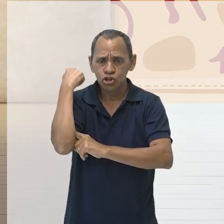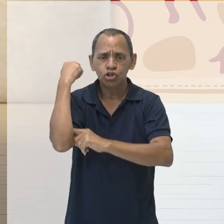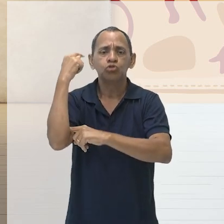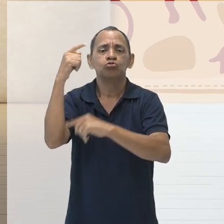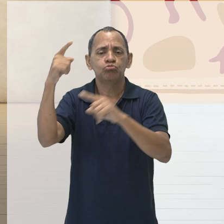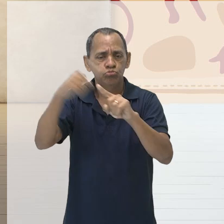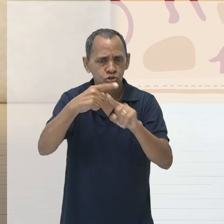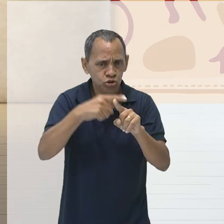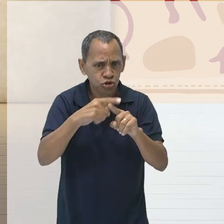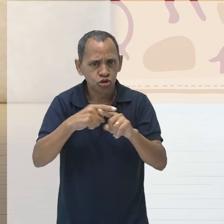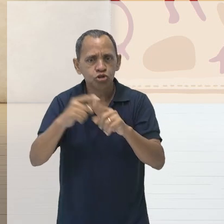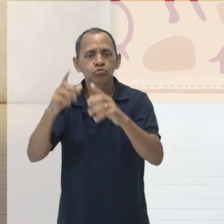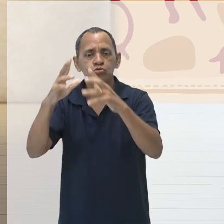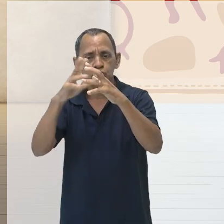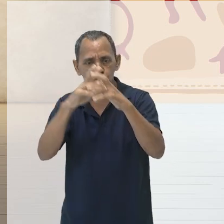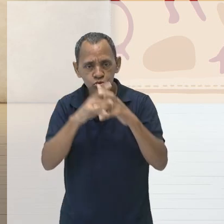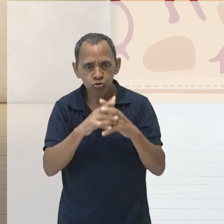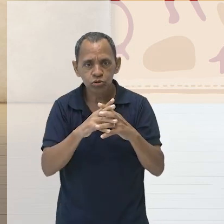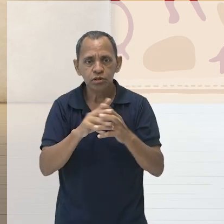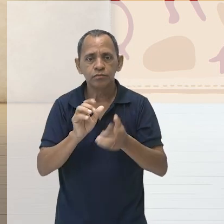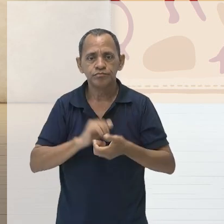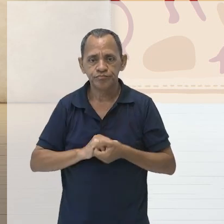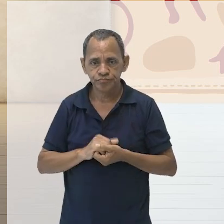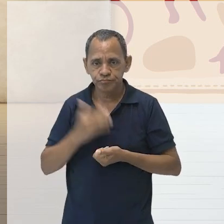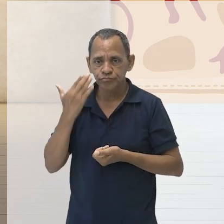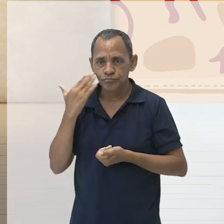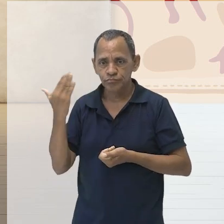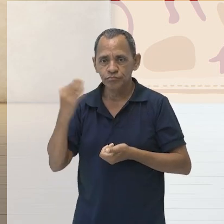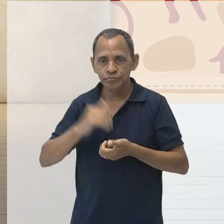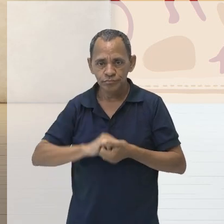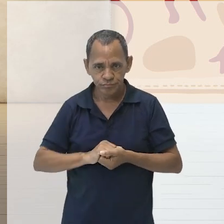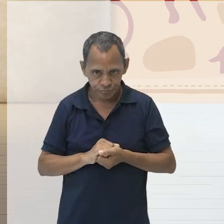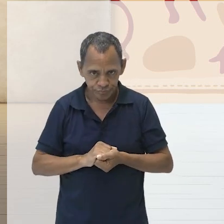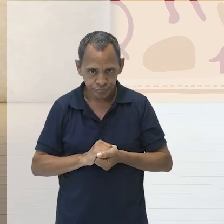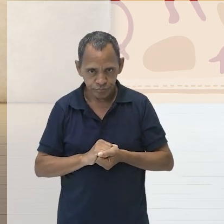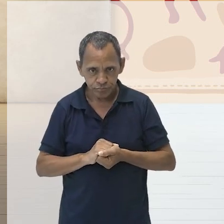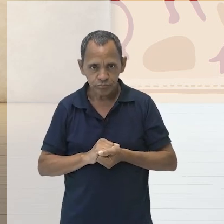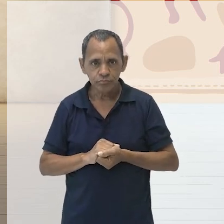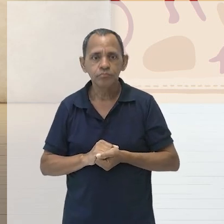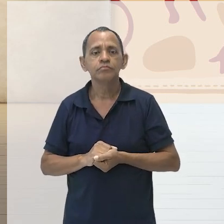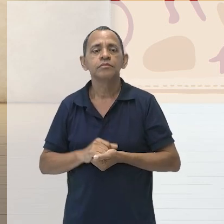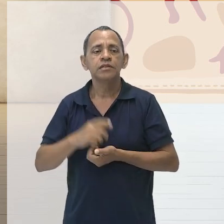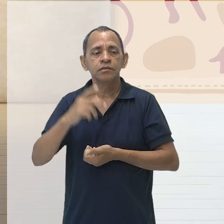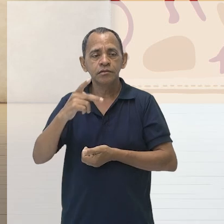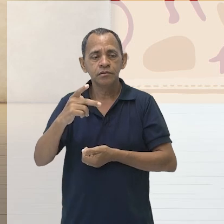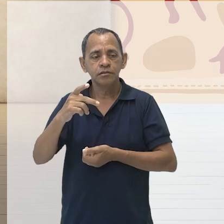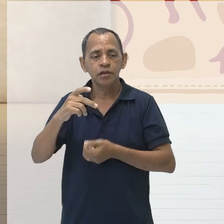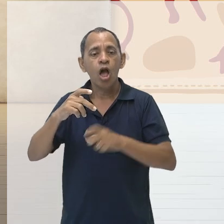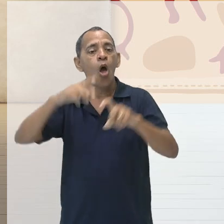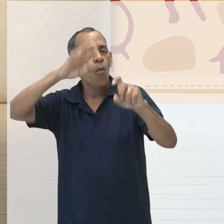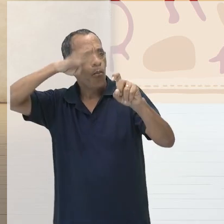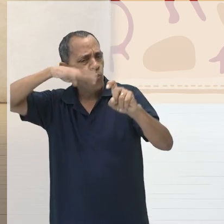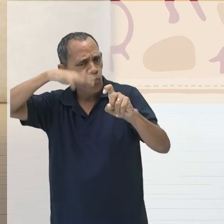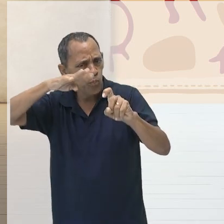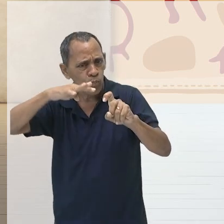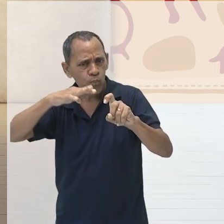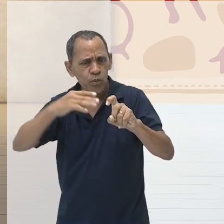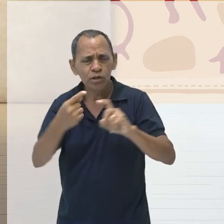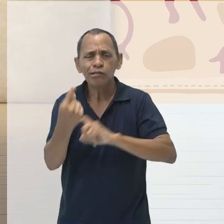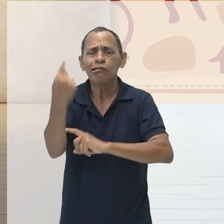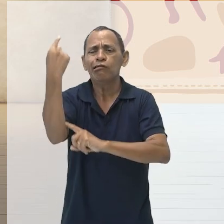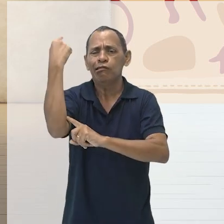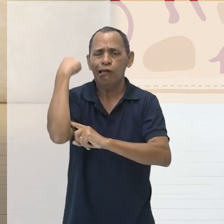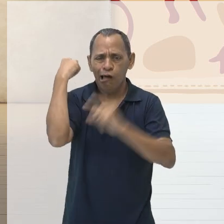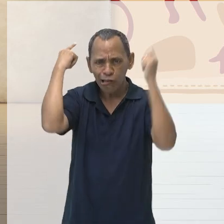ela está associada ao mito de Teseu, que matou o Minotauro na ilha de Creta. Então, nesse tempo, a gente